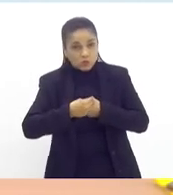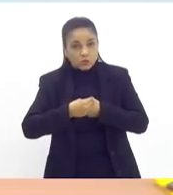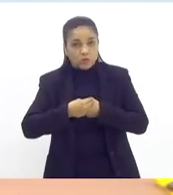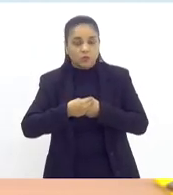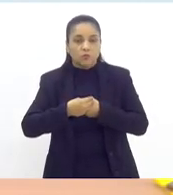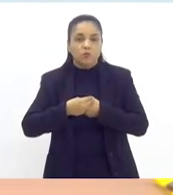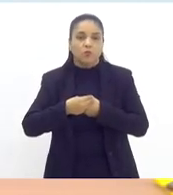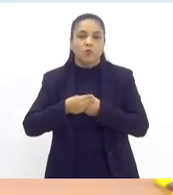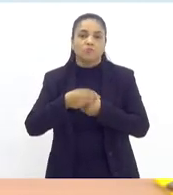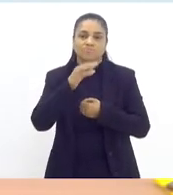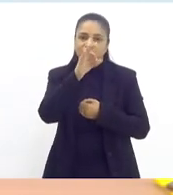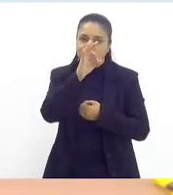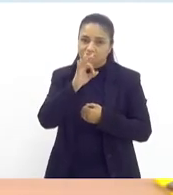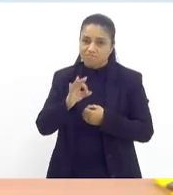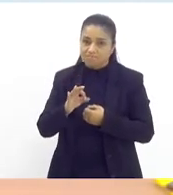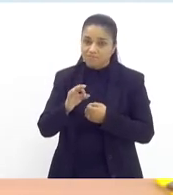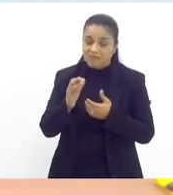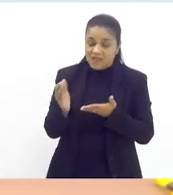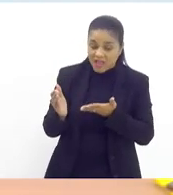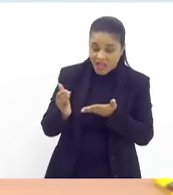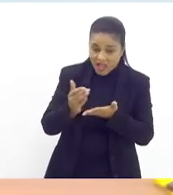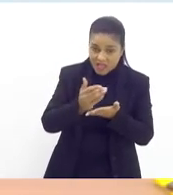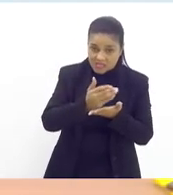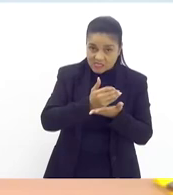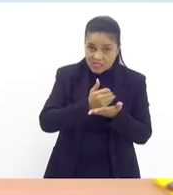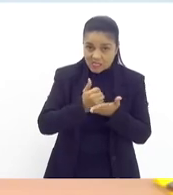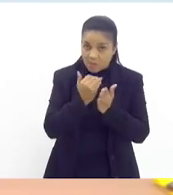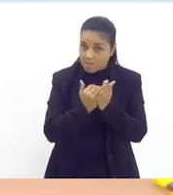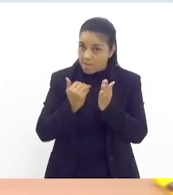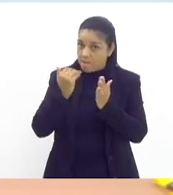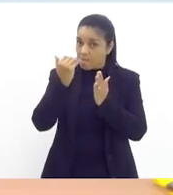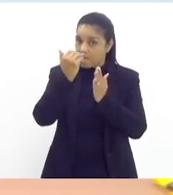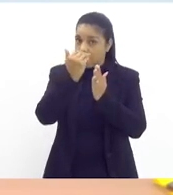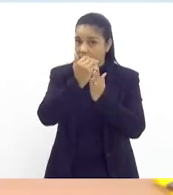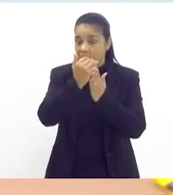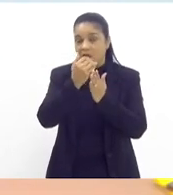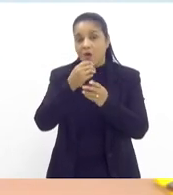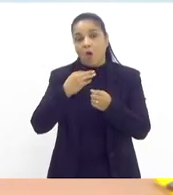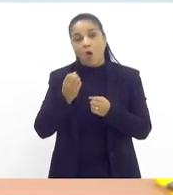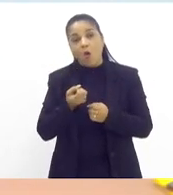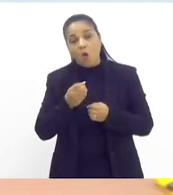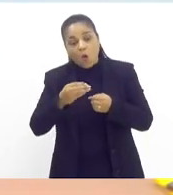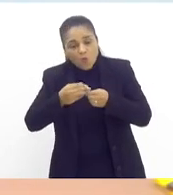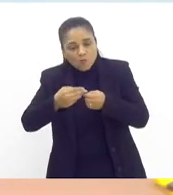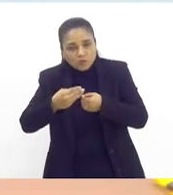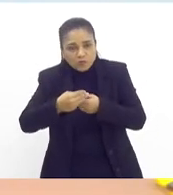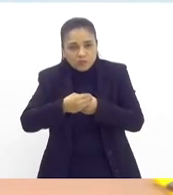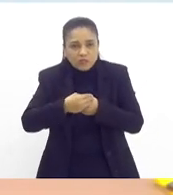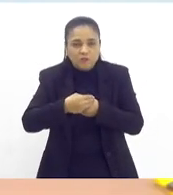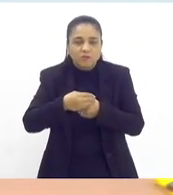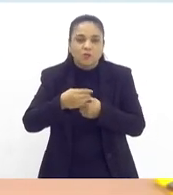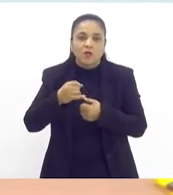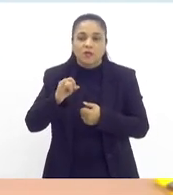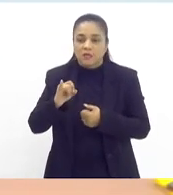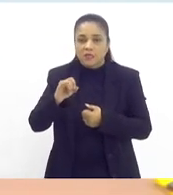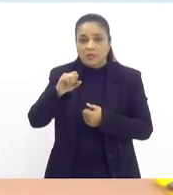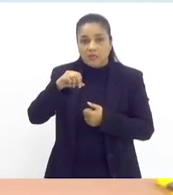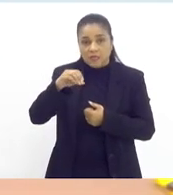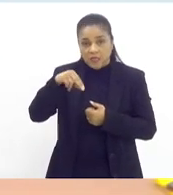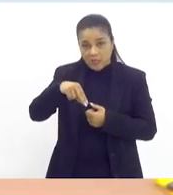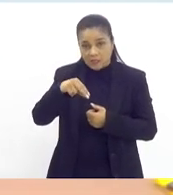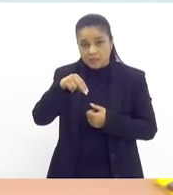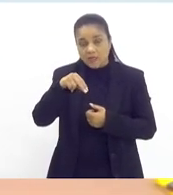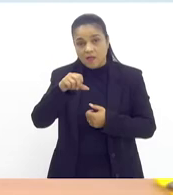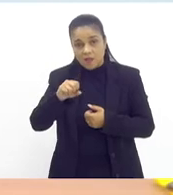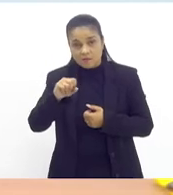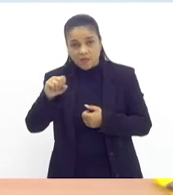cota parte, uma receita muito grande de cota parte, ou são municípios que, por conta da guerra fiscal do ISS, têm uma receita de ISS muito grande, embora tenha uma